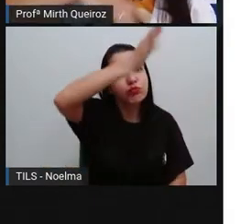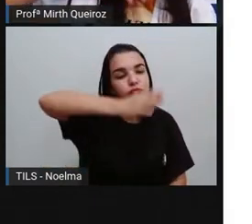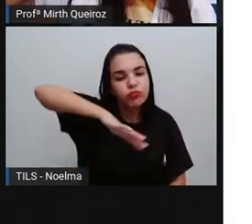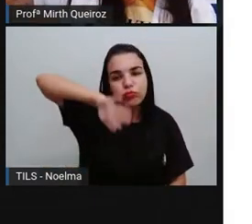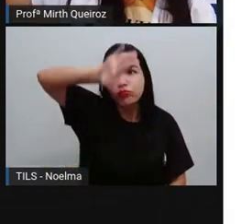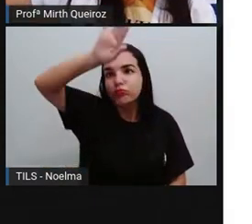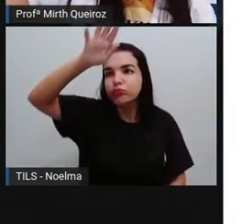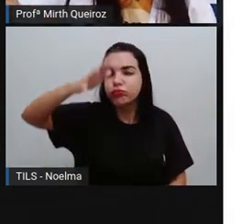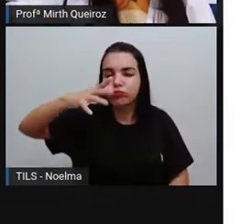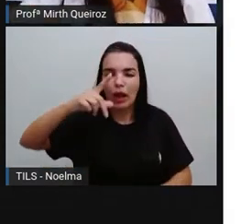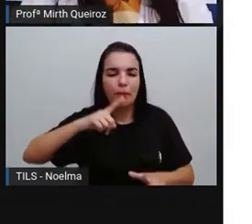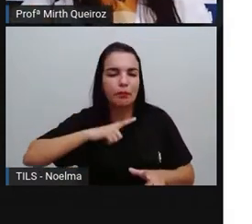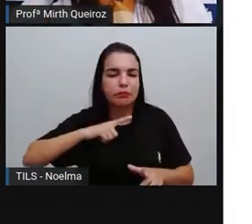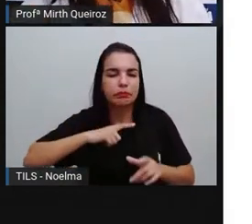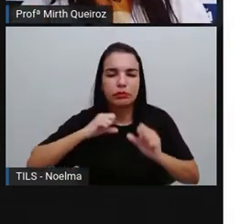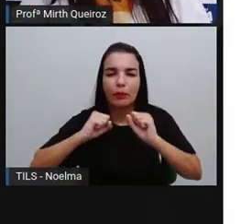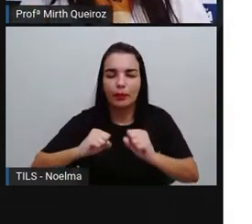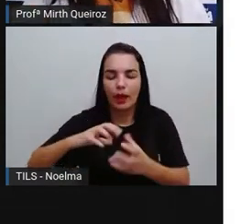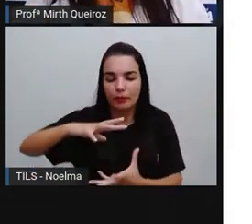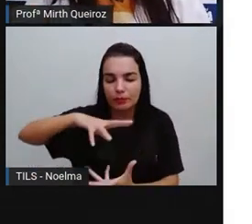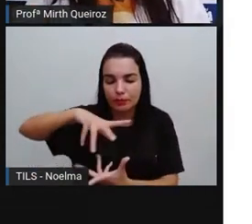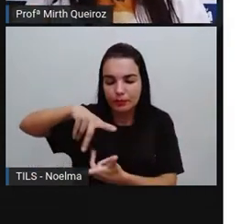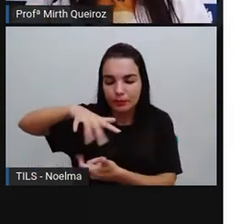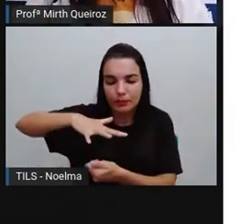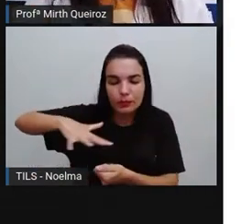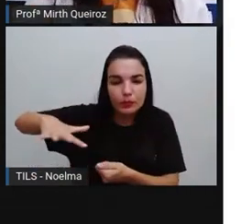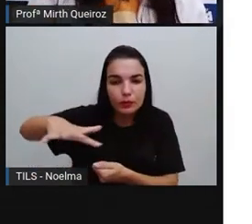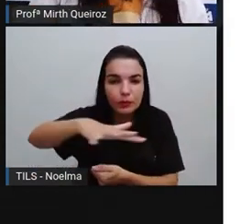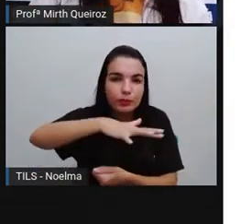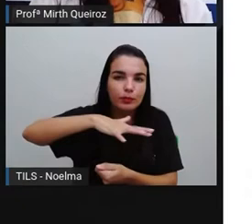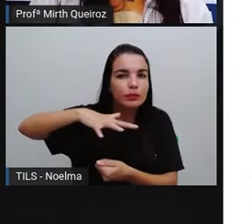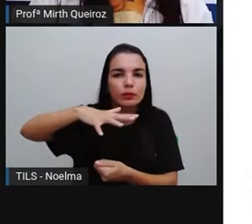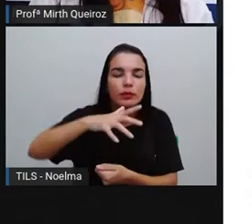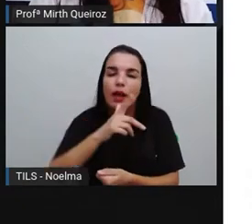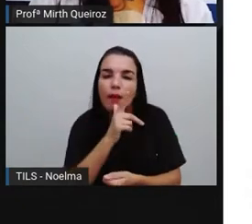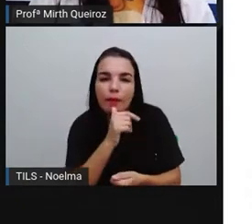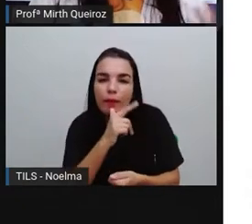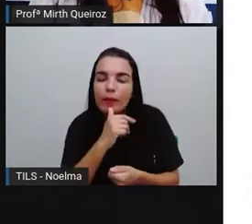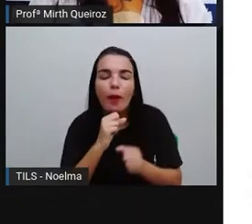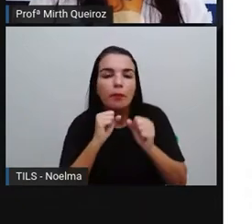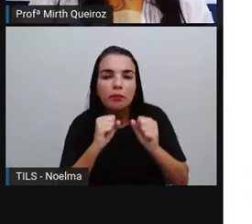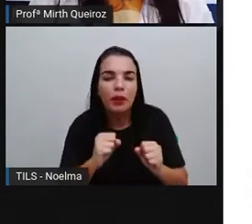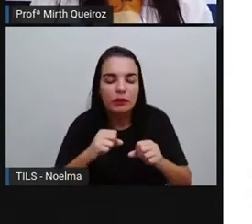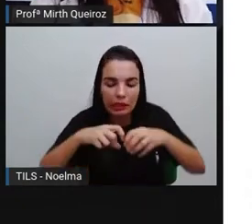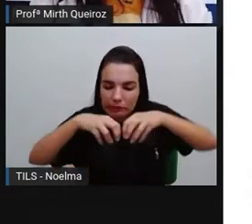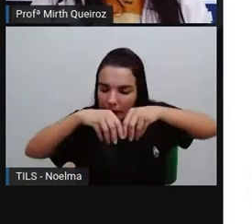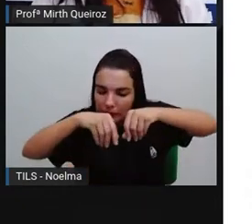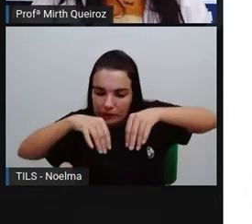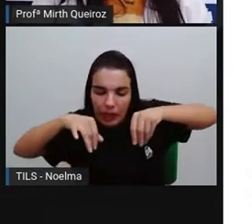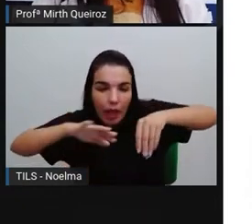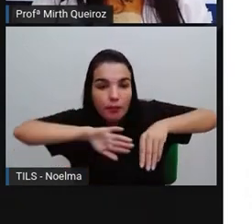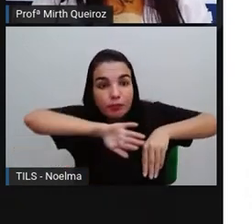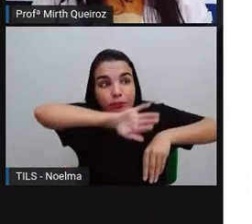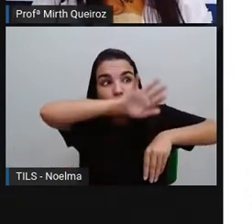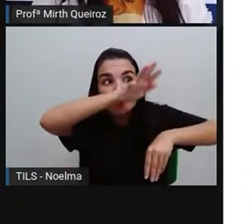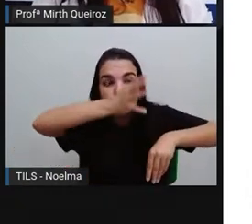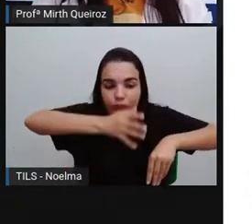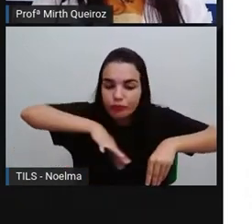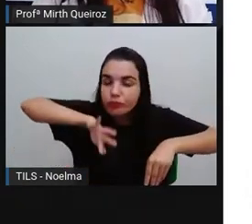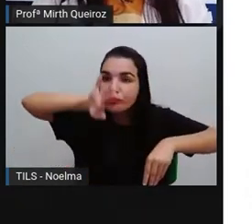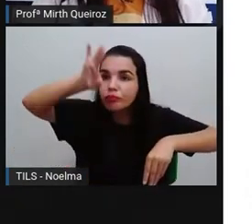nós podemos ter um ecossistema numa montanha, né? Nós podemos ter um ecossistema, até em uma poça